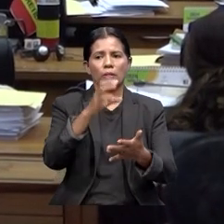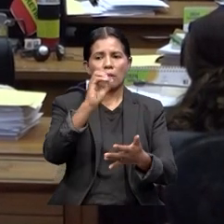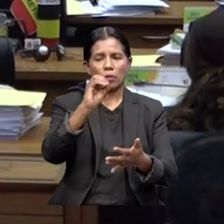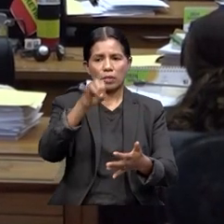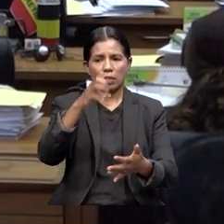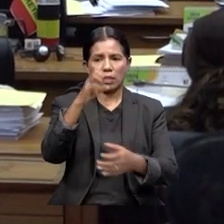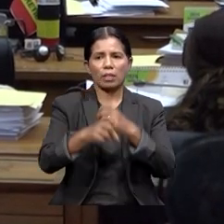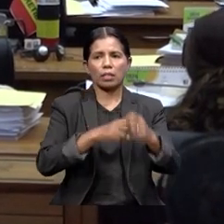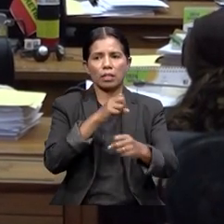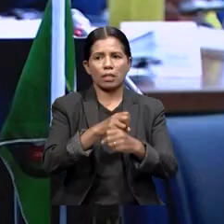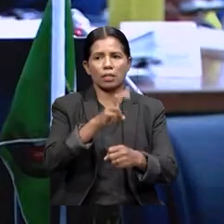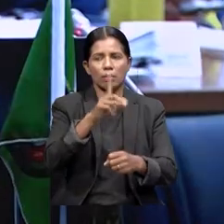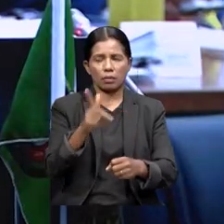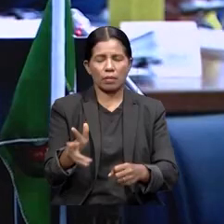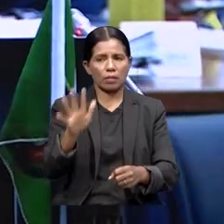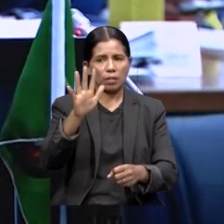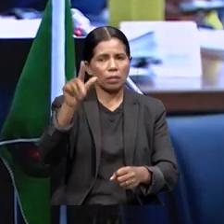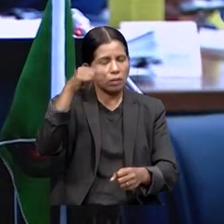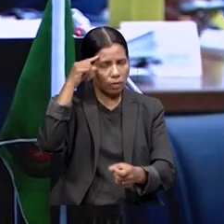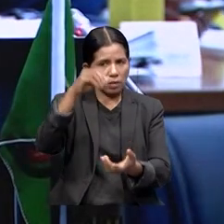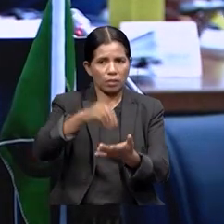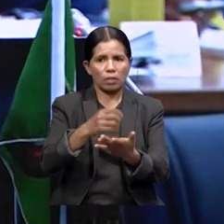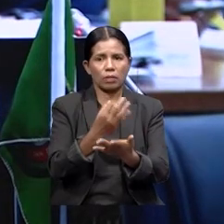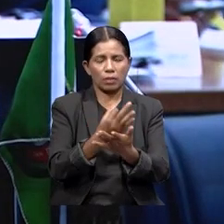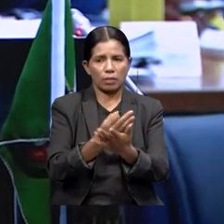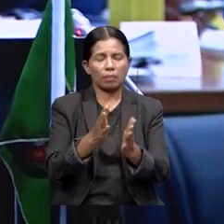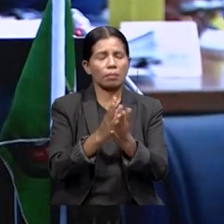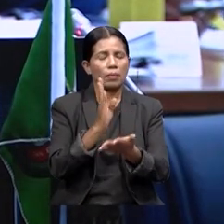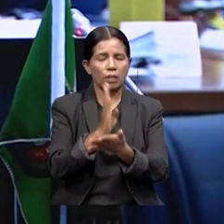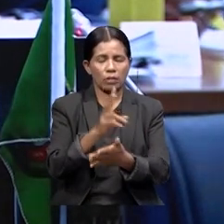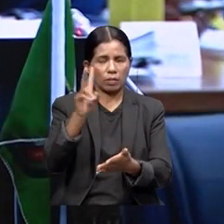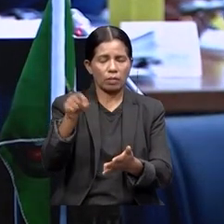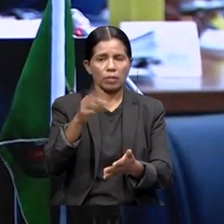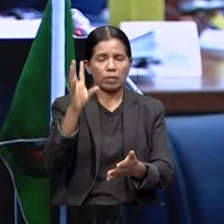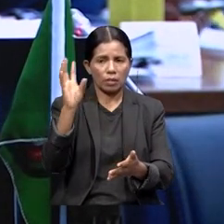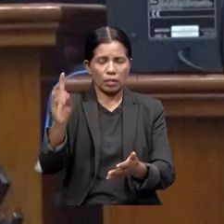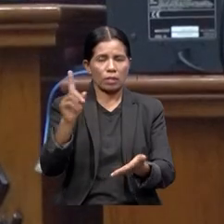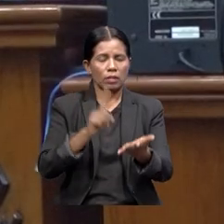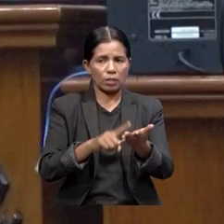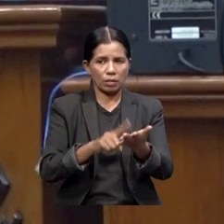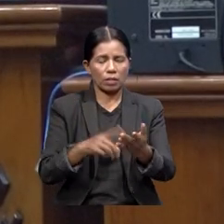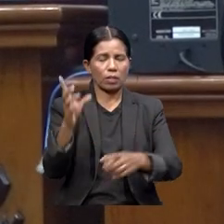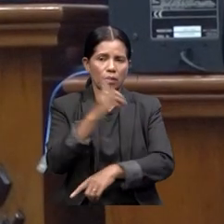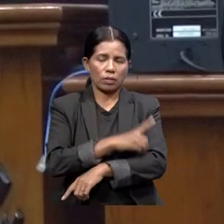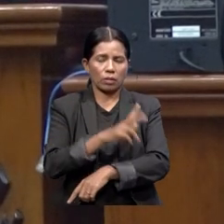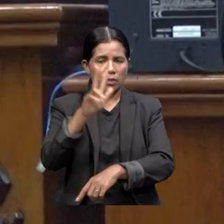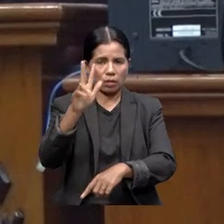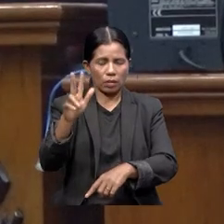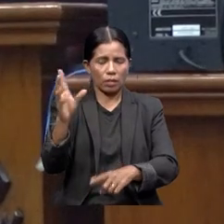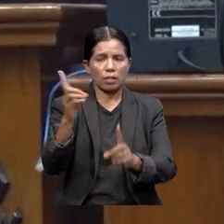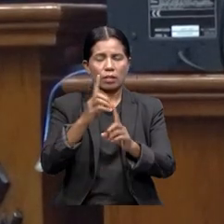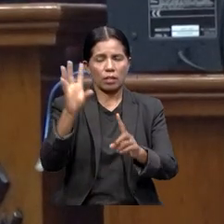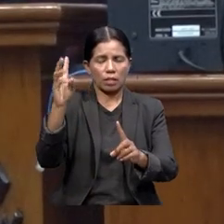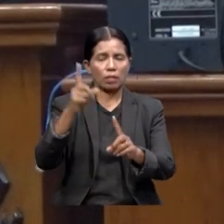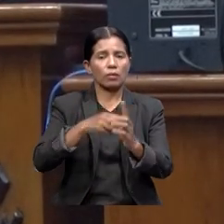riuroron recen lima nebe governo propõe ho montante bilhão rua virgula nen se discute ia fase generalidade durante lorong tolu hahusi lorong nen to lorong